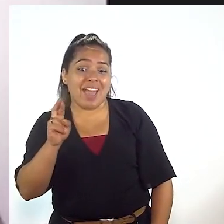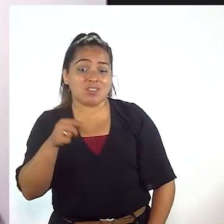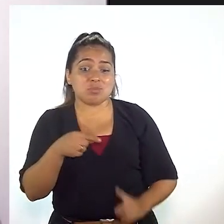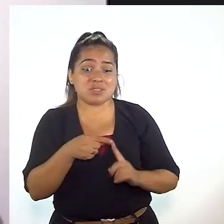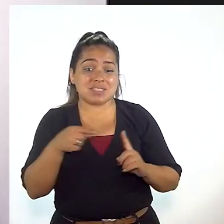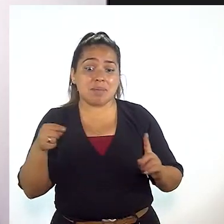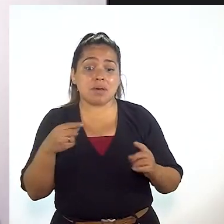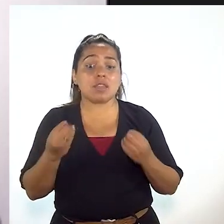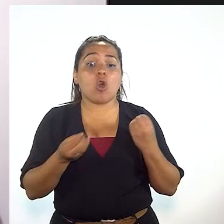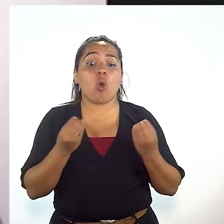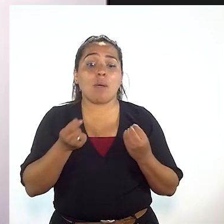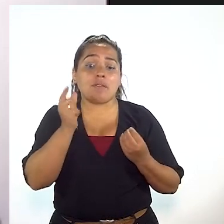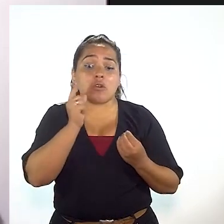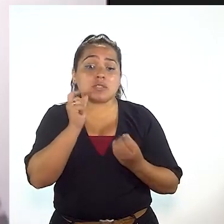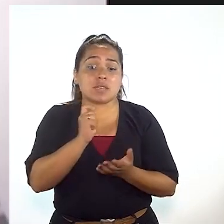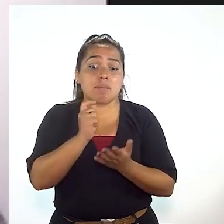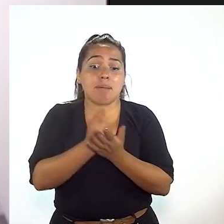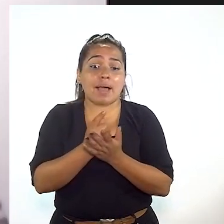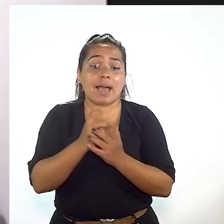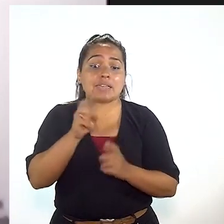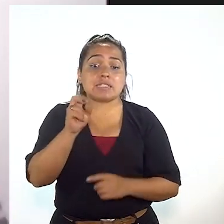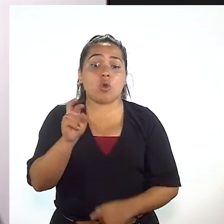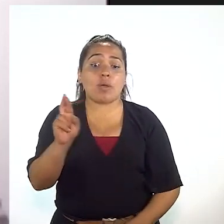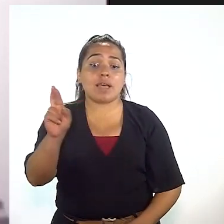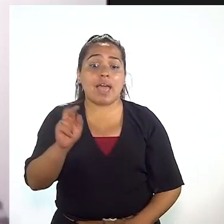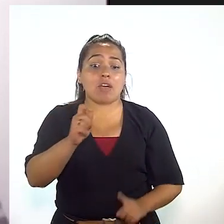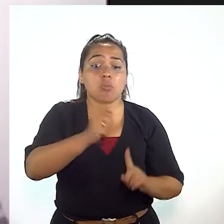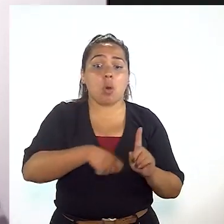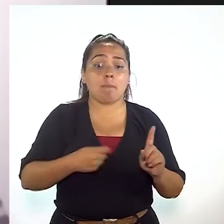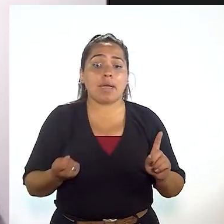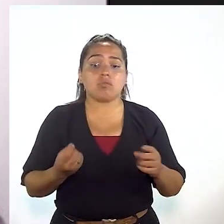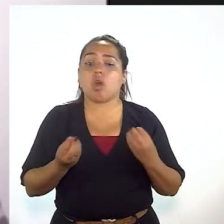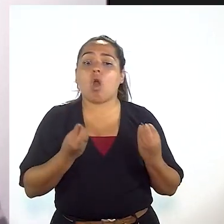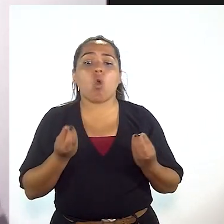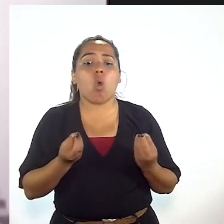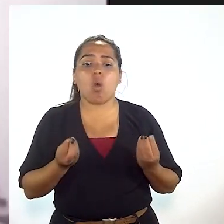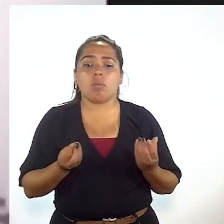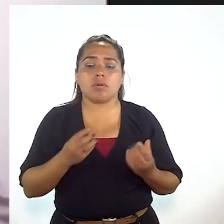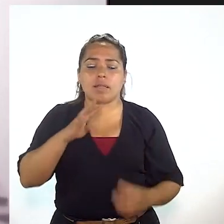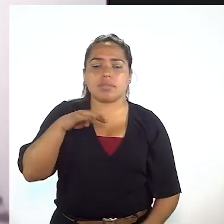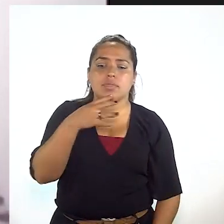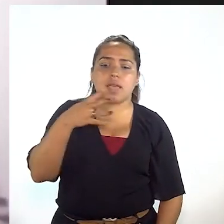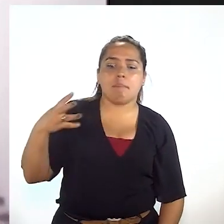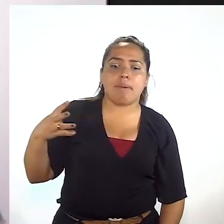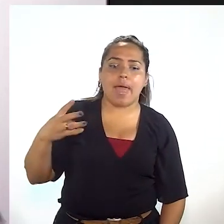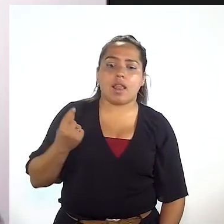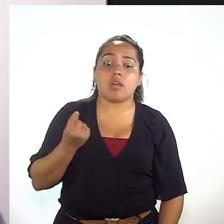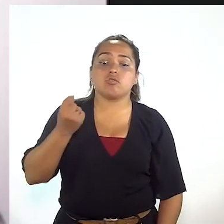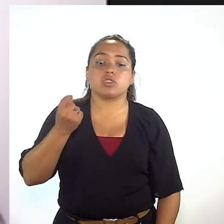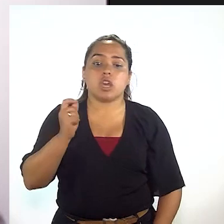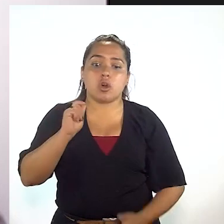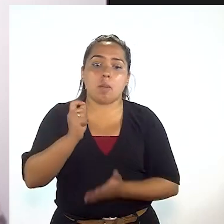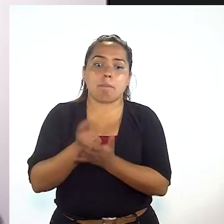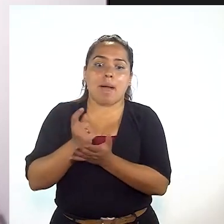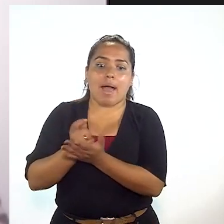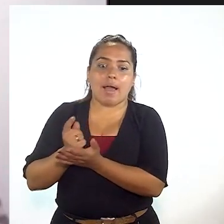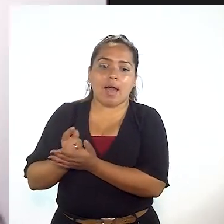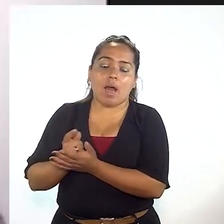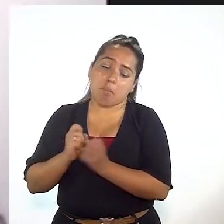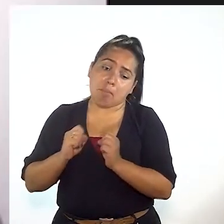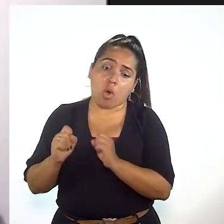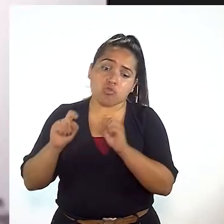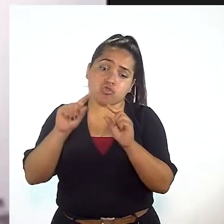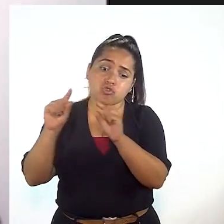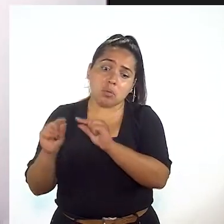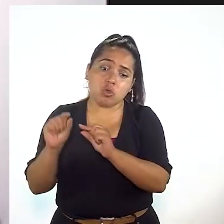está batalhando para conseguir chegar a 50 reais por semana, ela não vai conseguir pagar esses 50 reais por mês por MEI. Então, acredito que, assim,